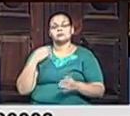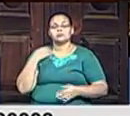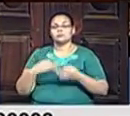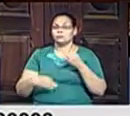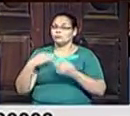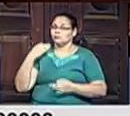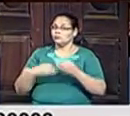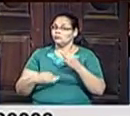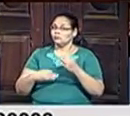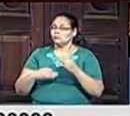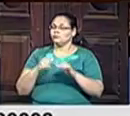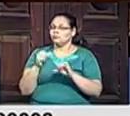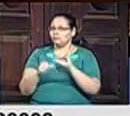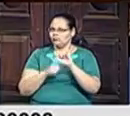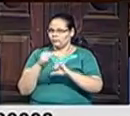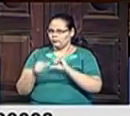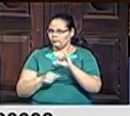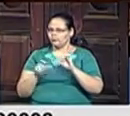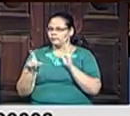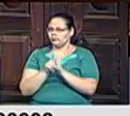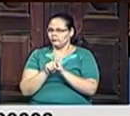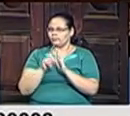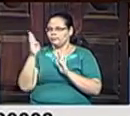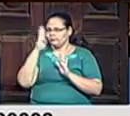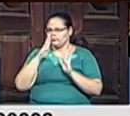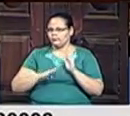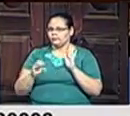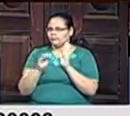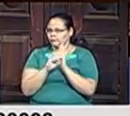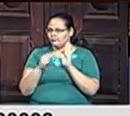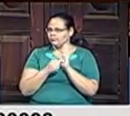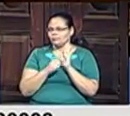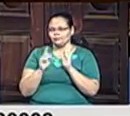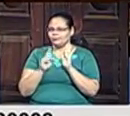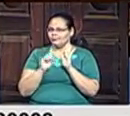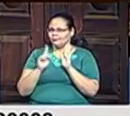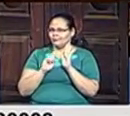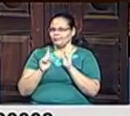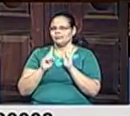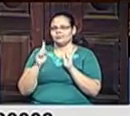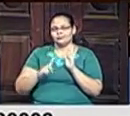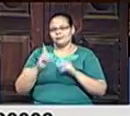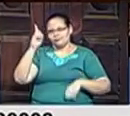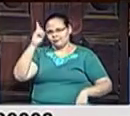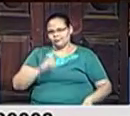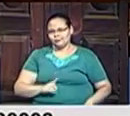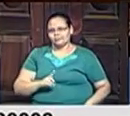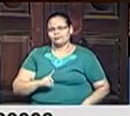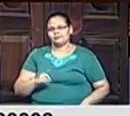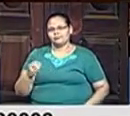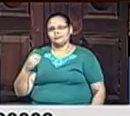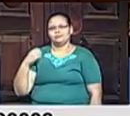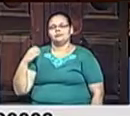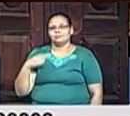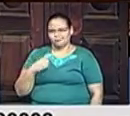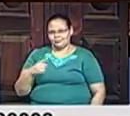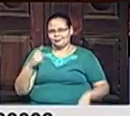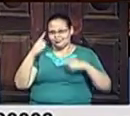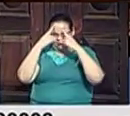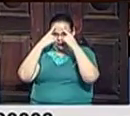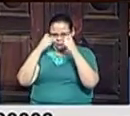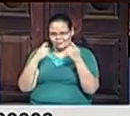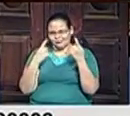legislativo reformar a legislação brasileira e não invocar o direito moderno para praticar uma